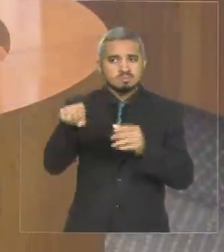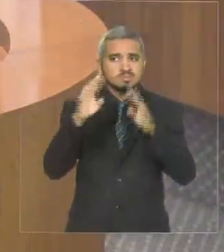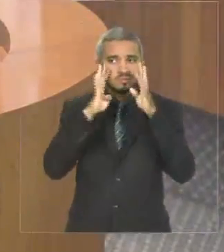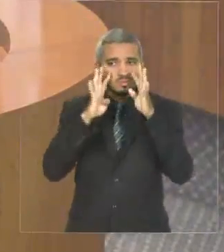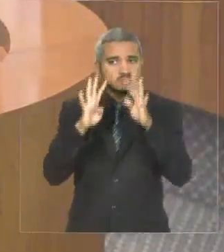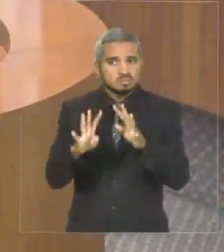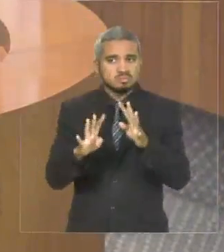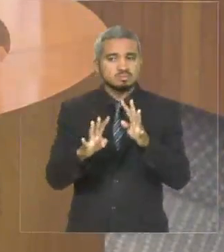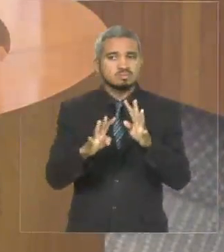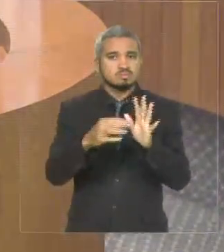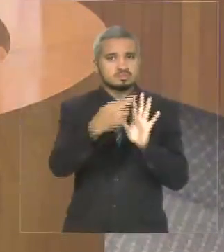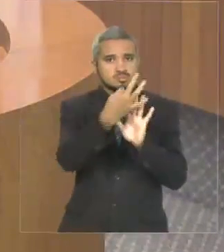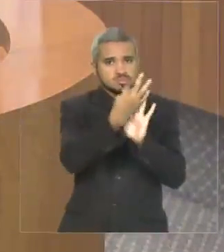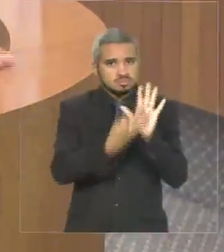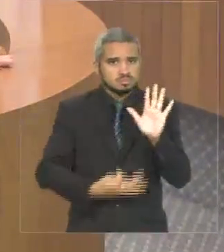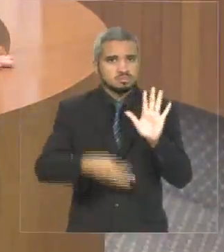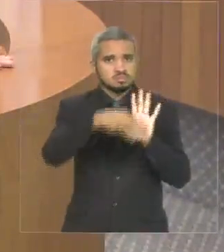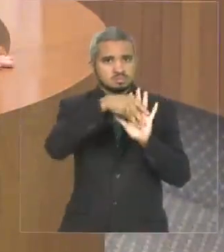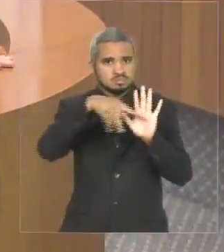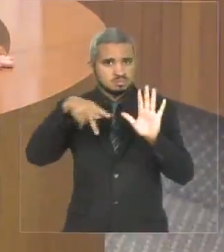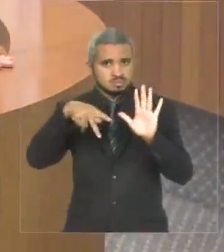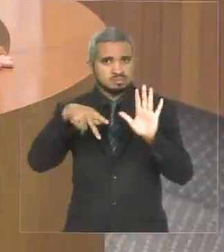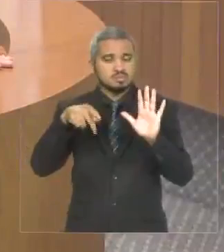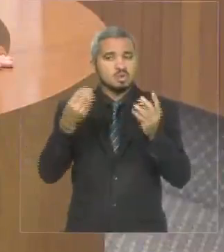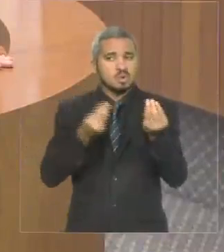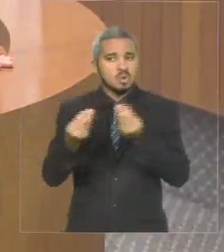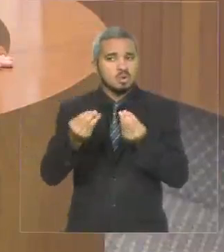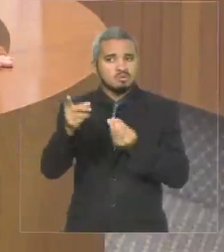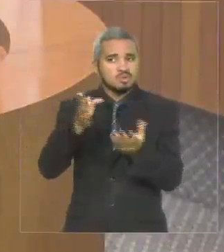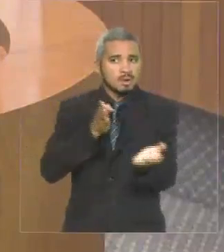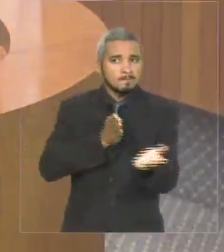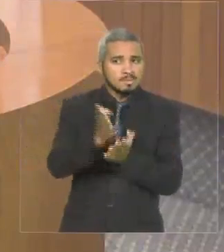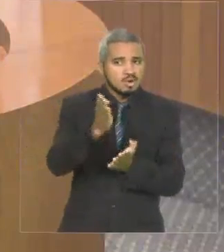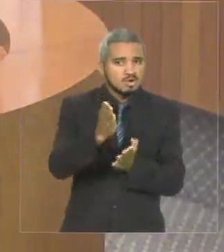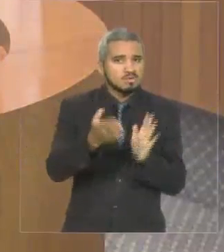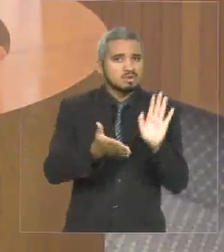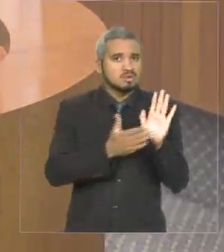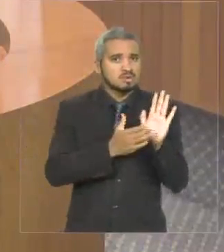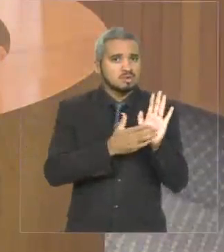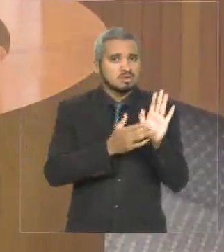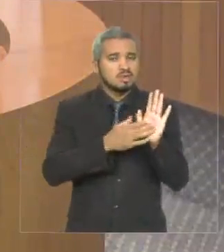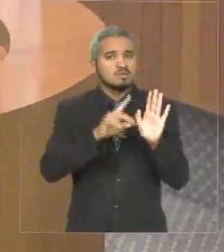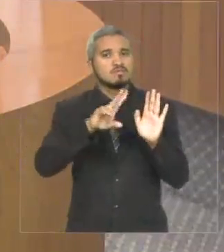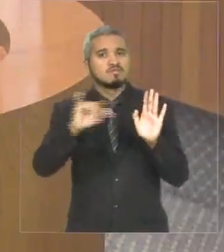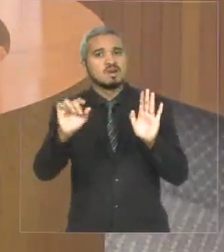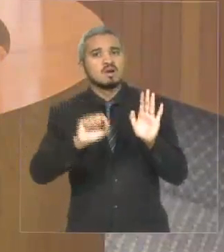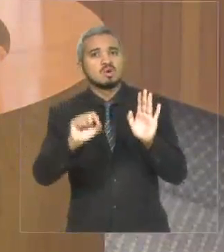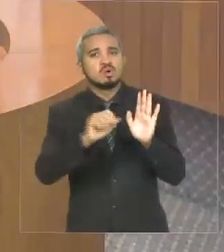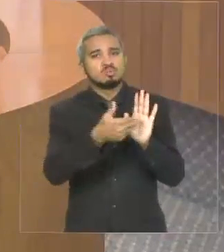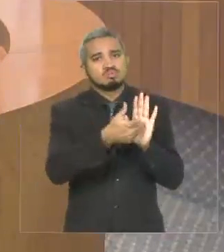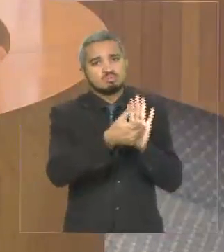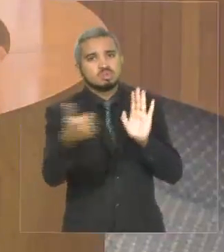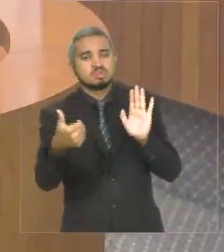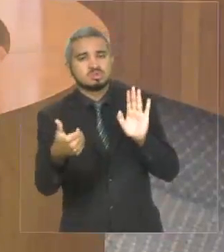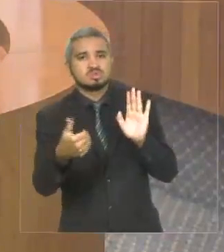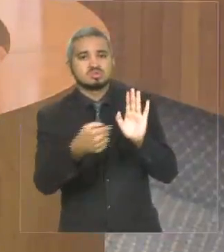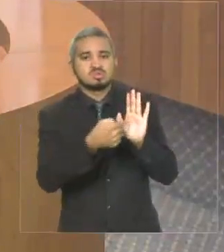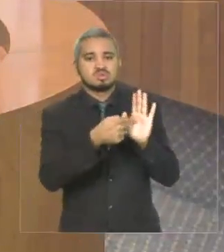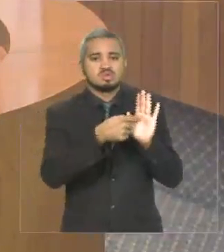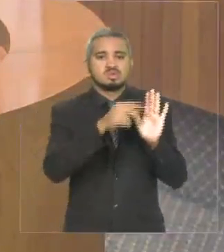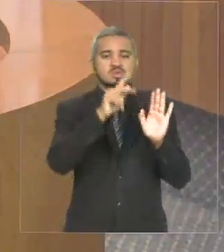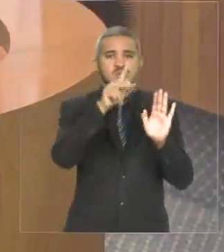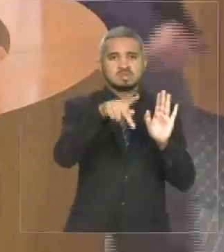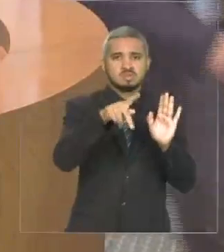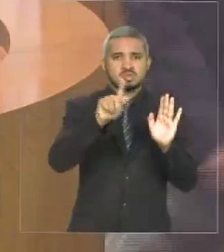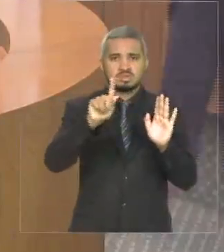provisória, sob pena de Vossa Excelência aprovar uma matéria aqui onde irá retirada a apreciação da Procuradoria-Geral do